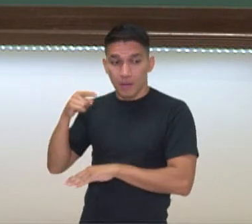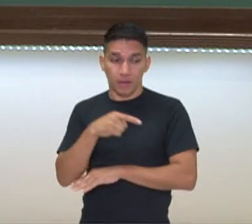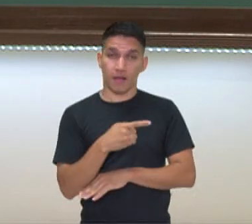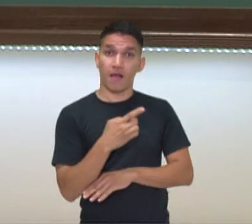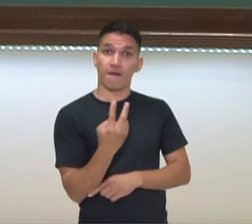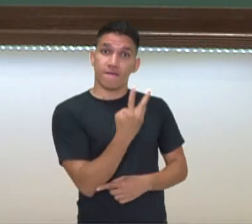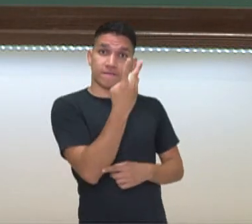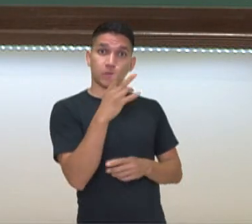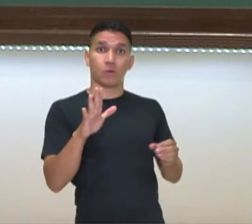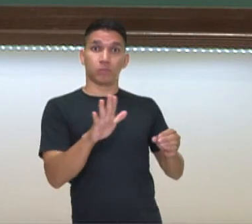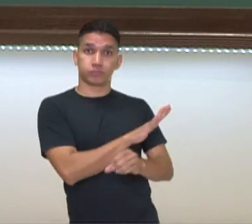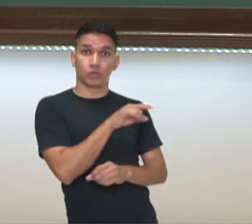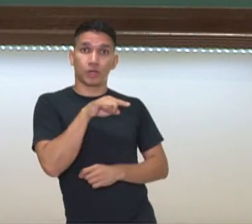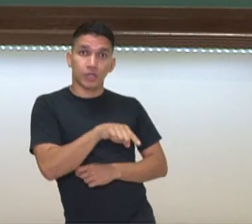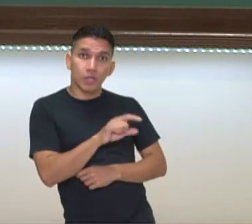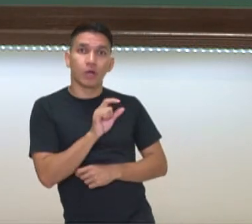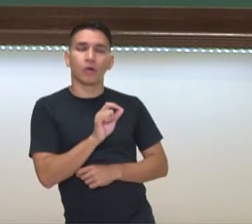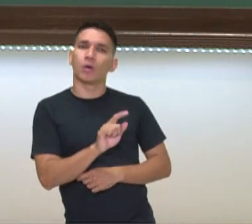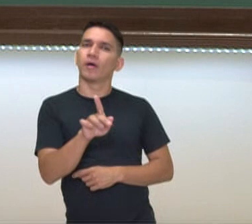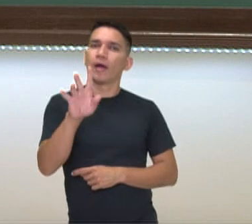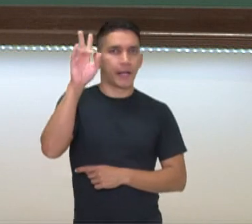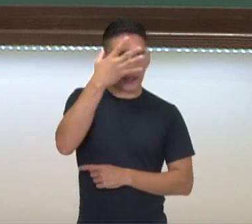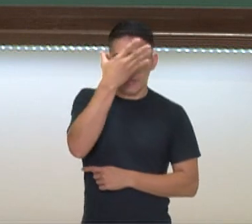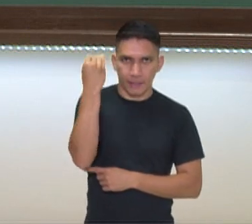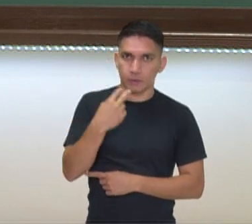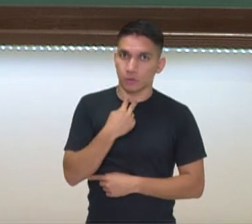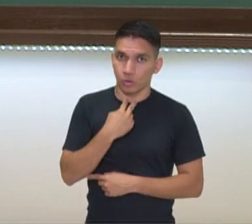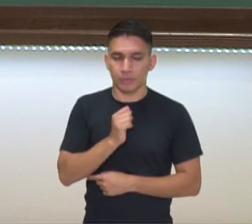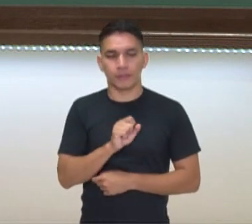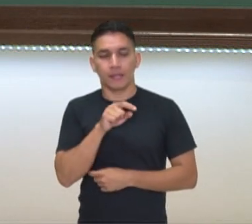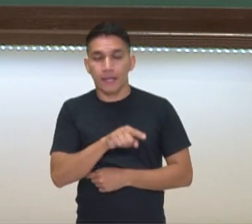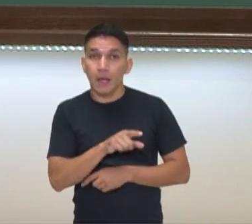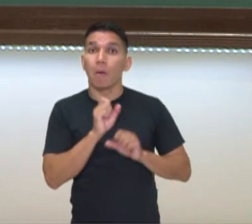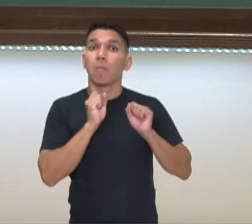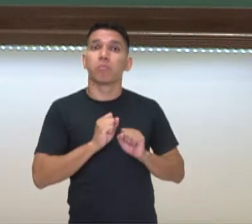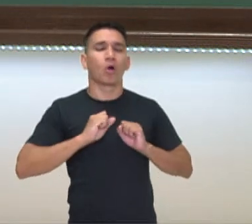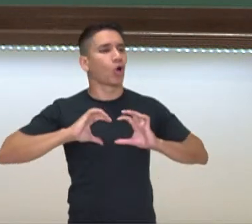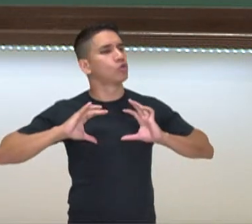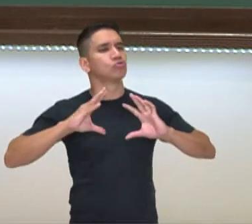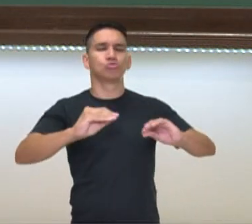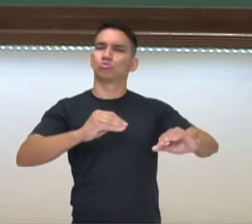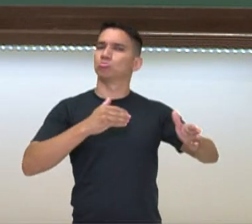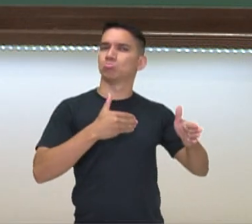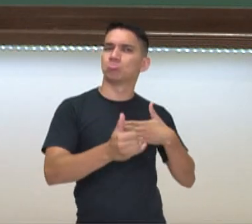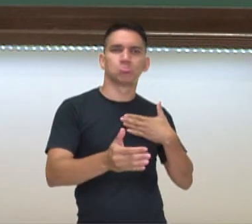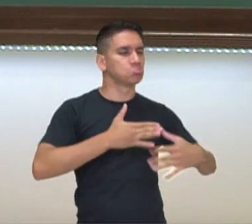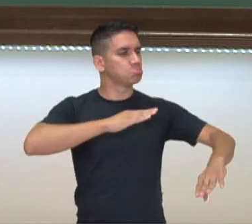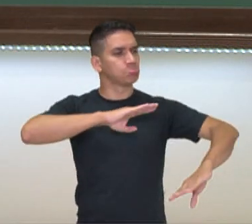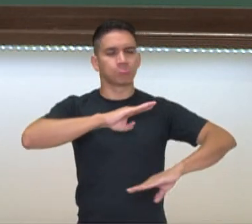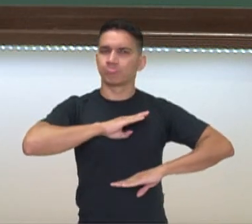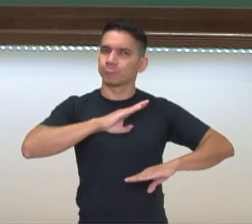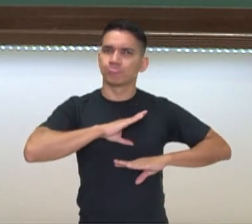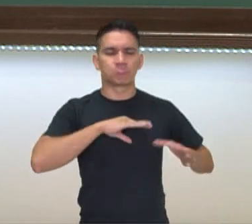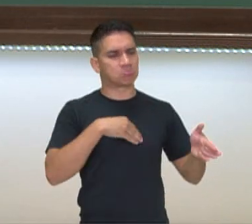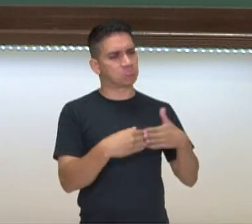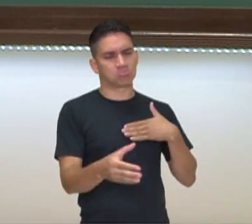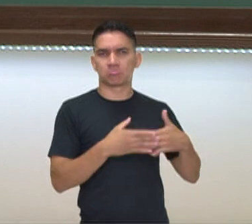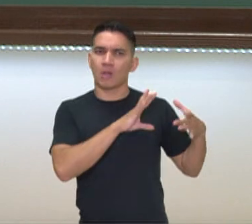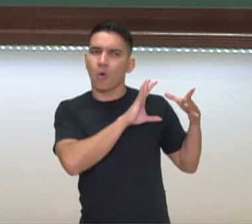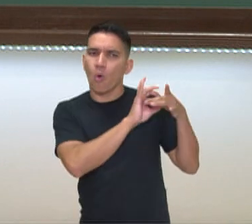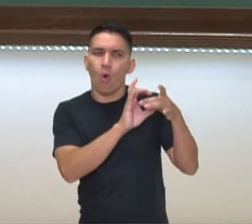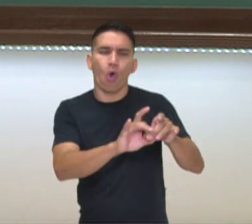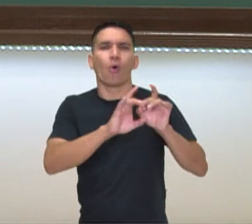valores absolutos, não se esqueça, são aqueles que podem ser aplicados universalmente, independentemente do contexto